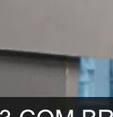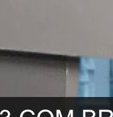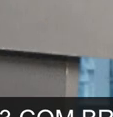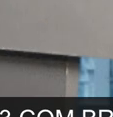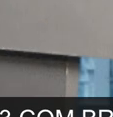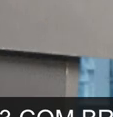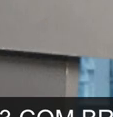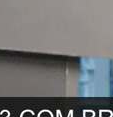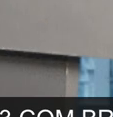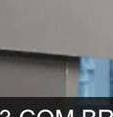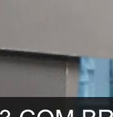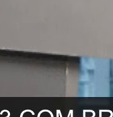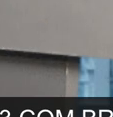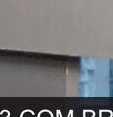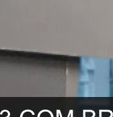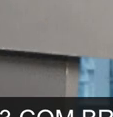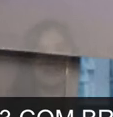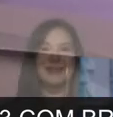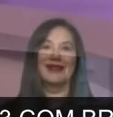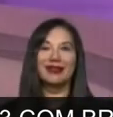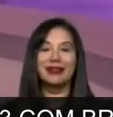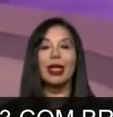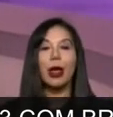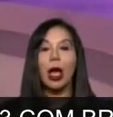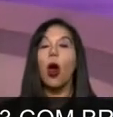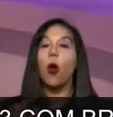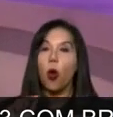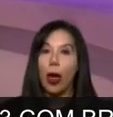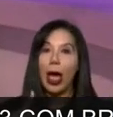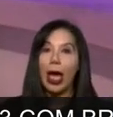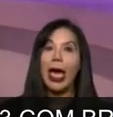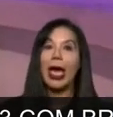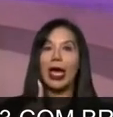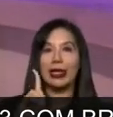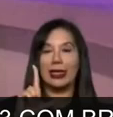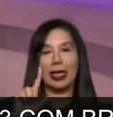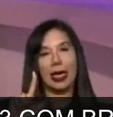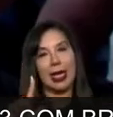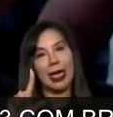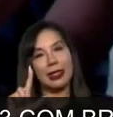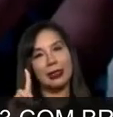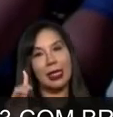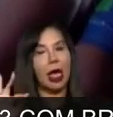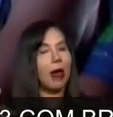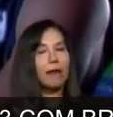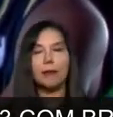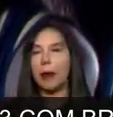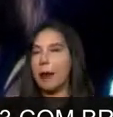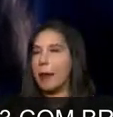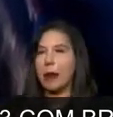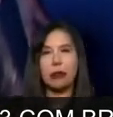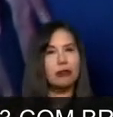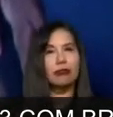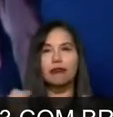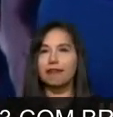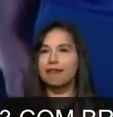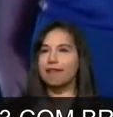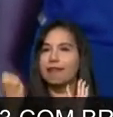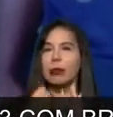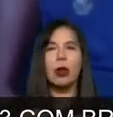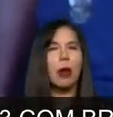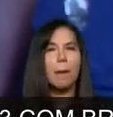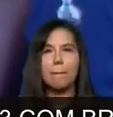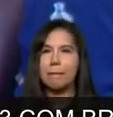Basquete Feminino. Ser a LBF mais disputada da história. Recorde de